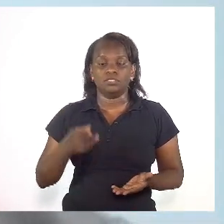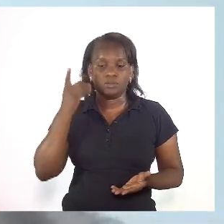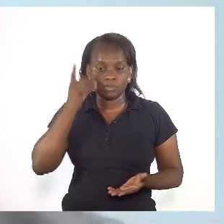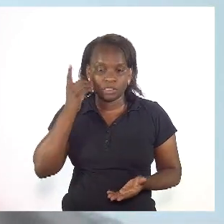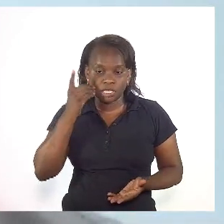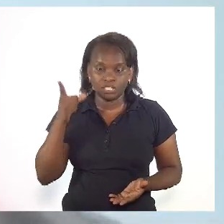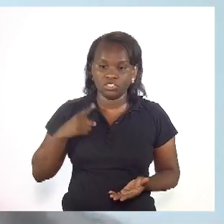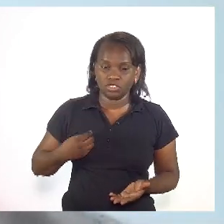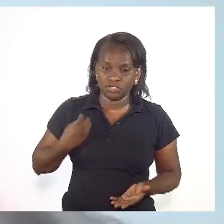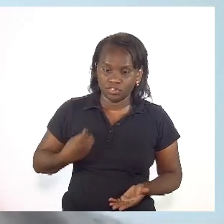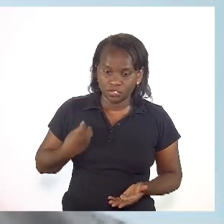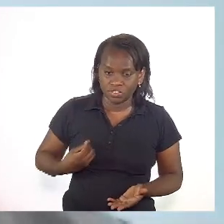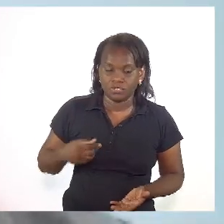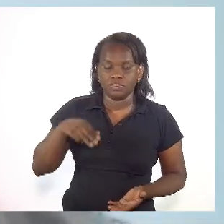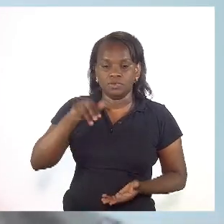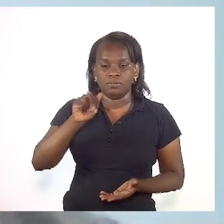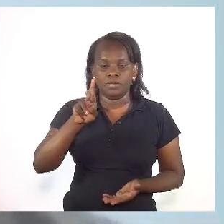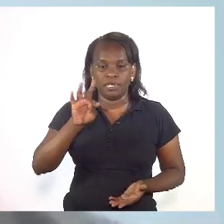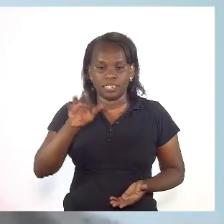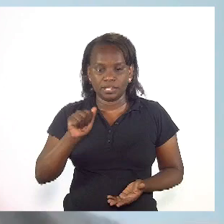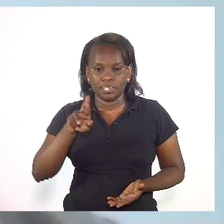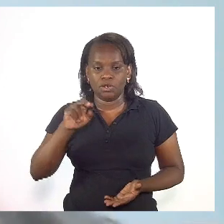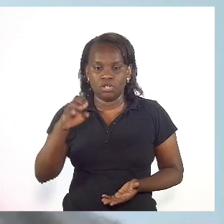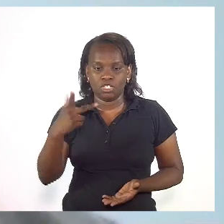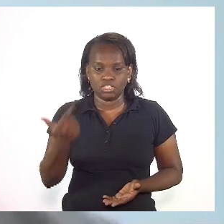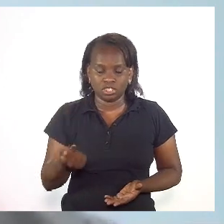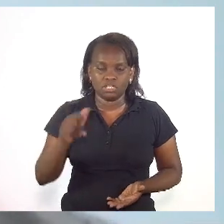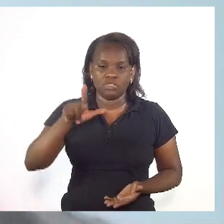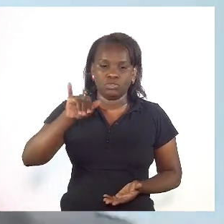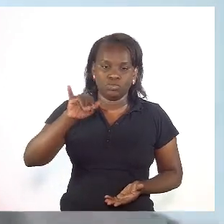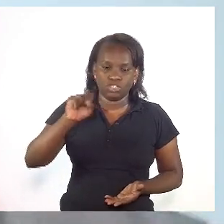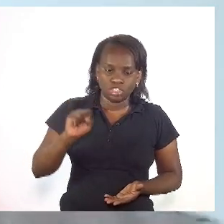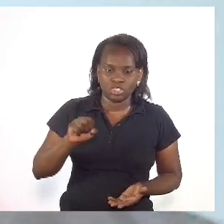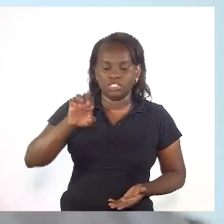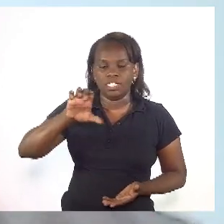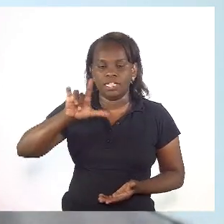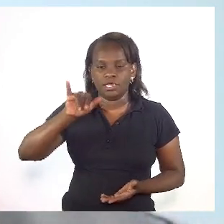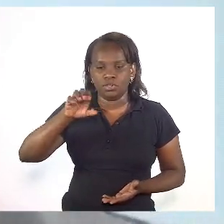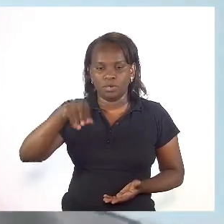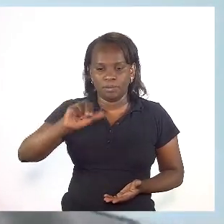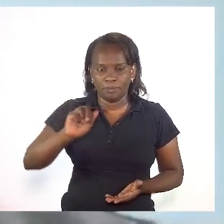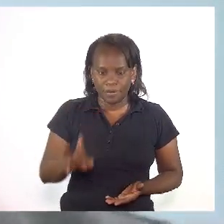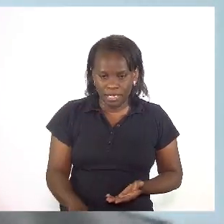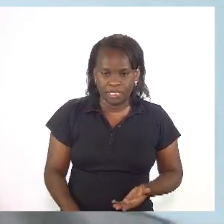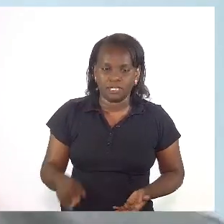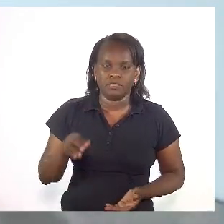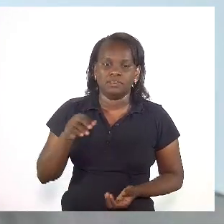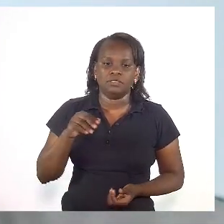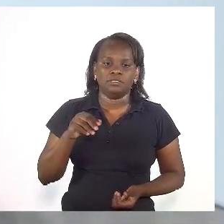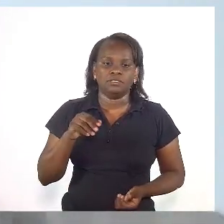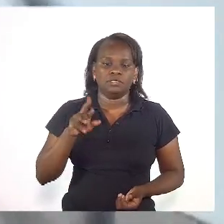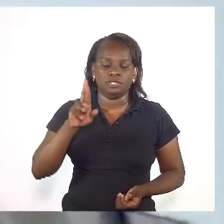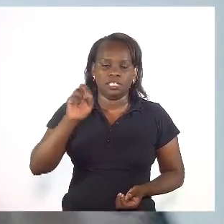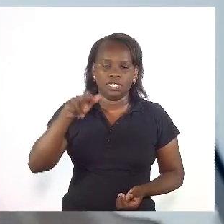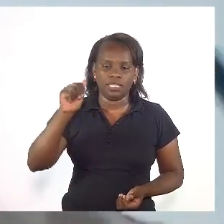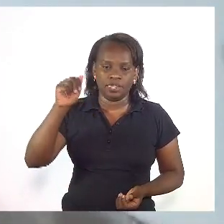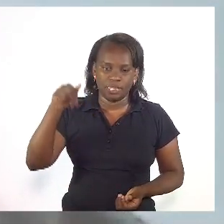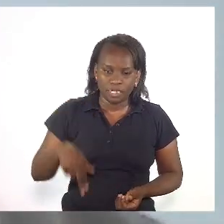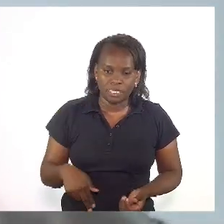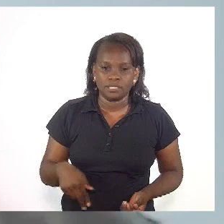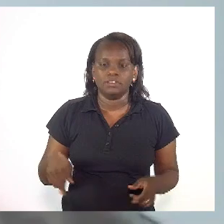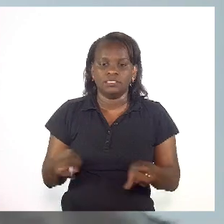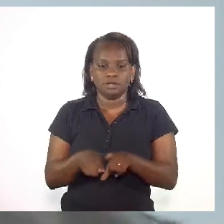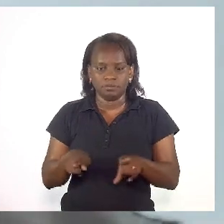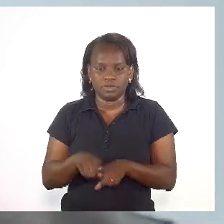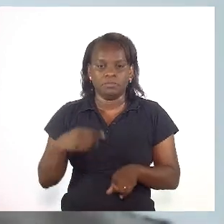parlamentares presentes, deputada Marta Rocha, deputado Luiz Paulo, deputado Leomar Coelho, deputado Renan Ferreirinha, vi